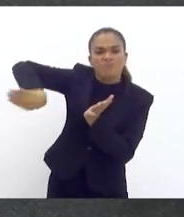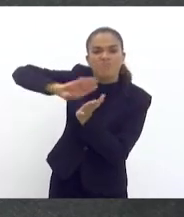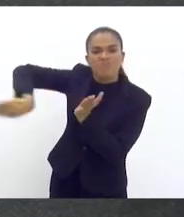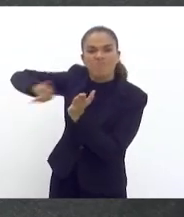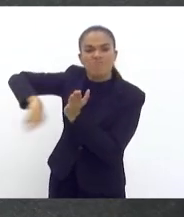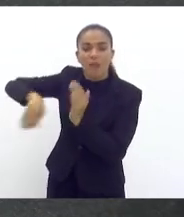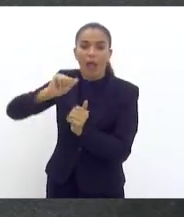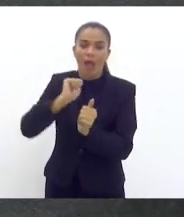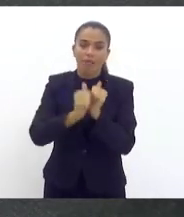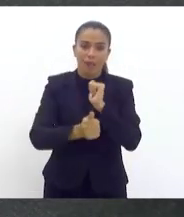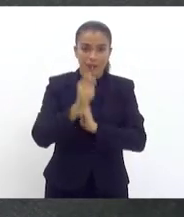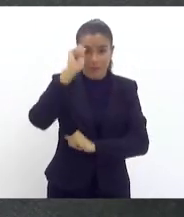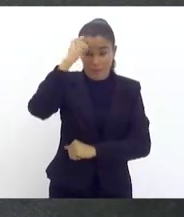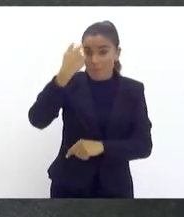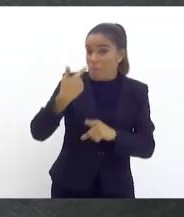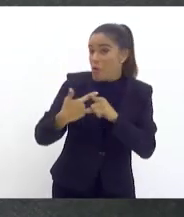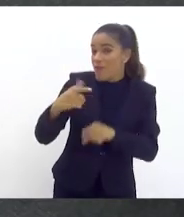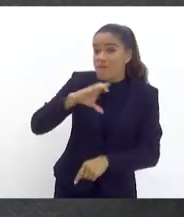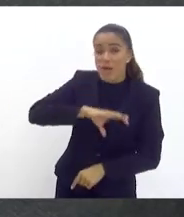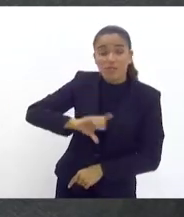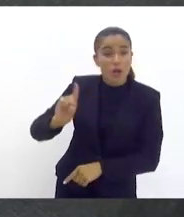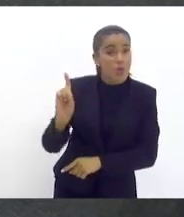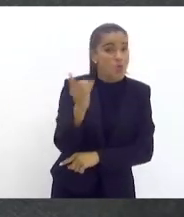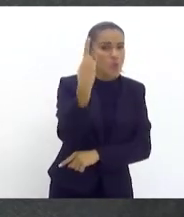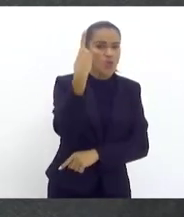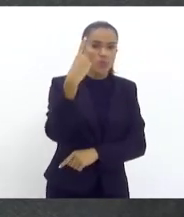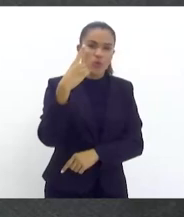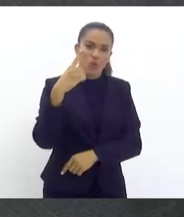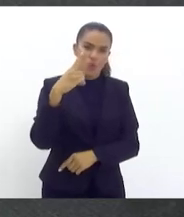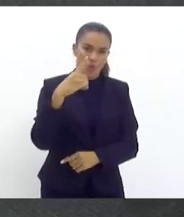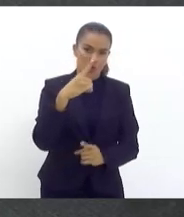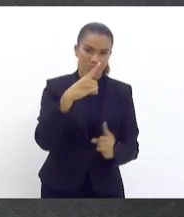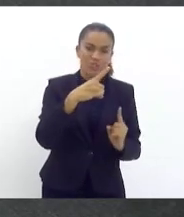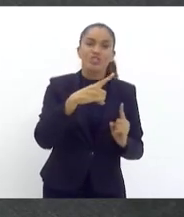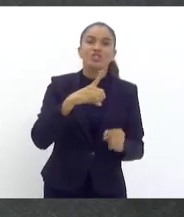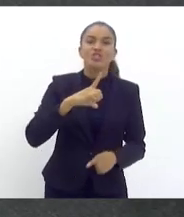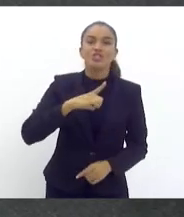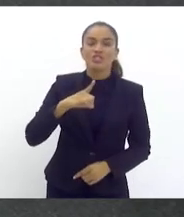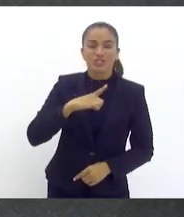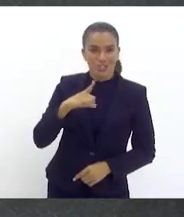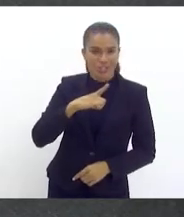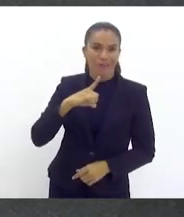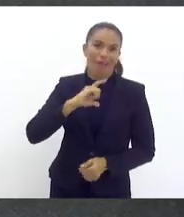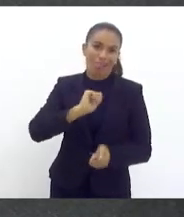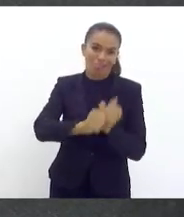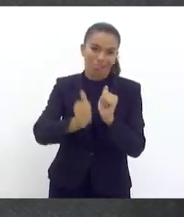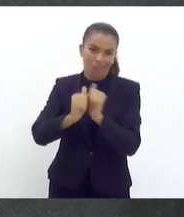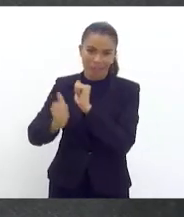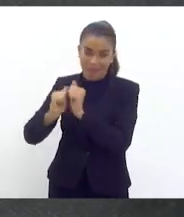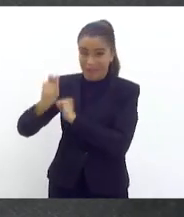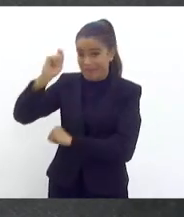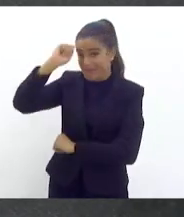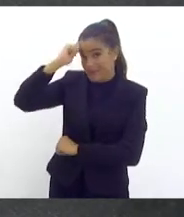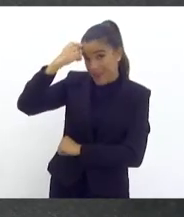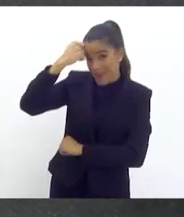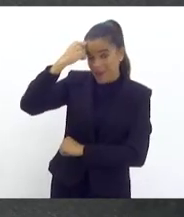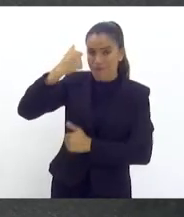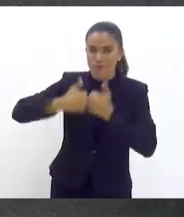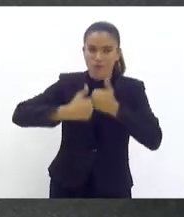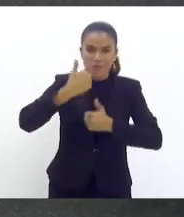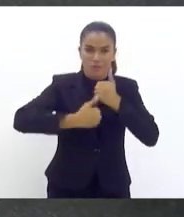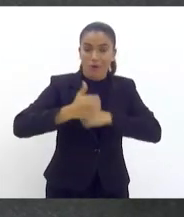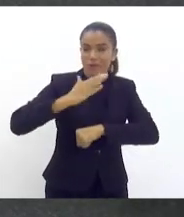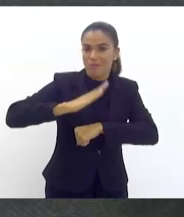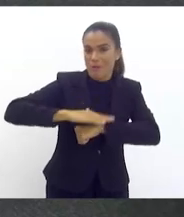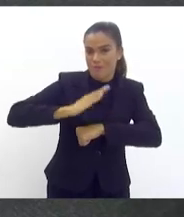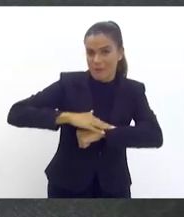negros, porque o Vasco era o único time que tinha atletas negros jogando futebol naquele